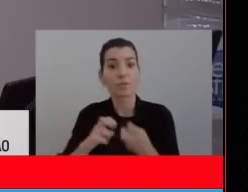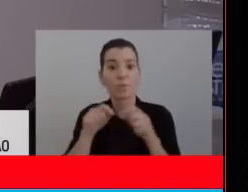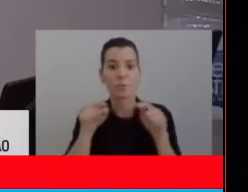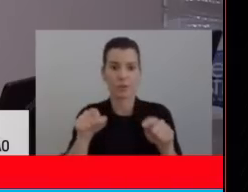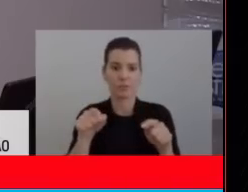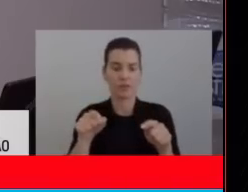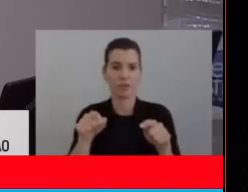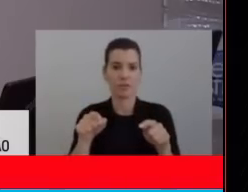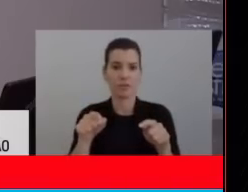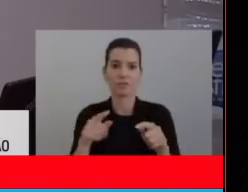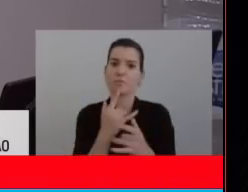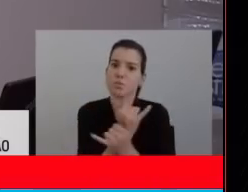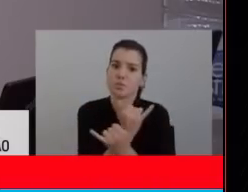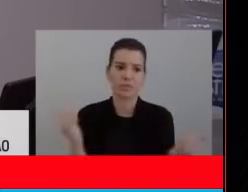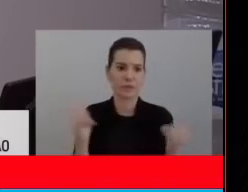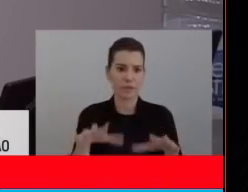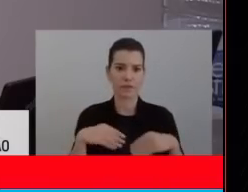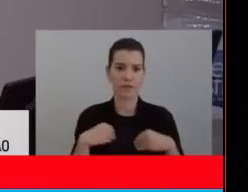é inadmissível